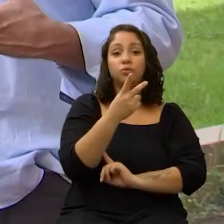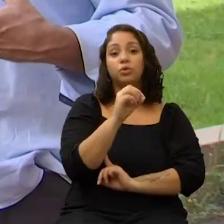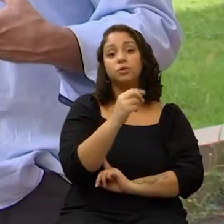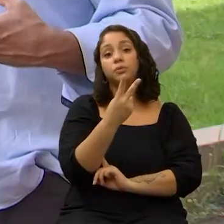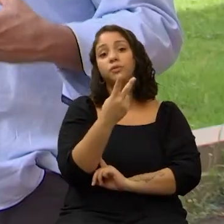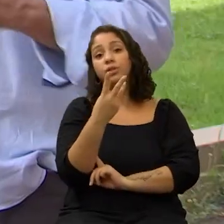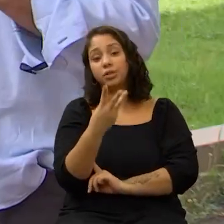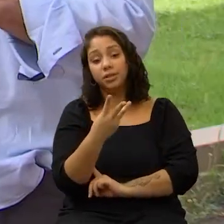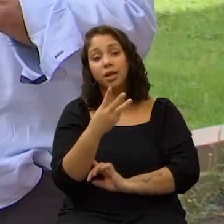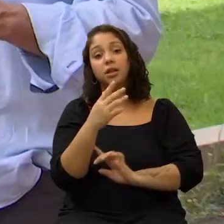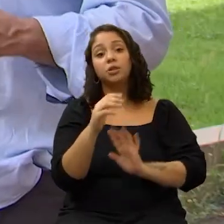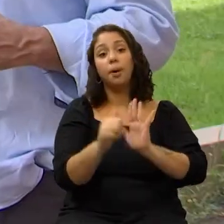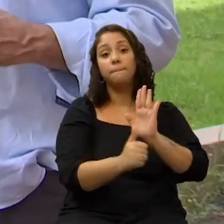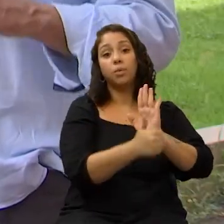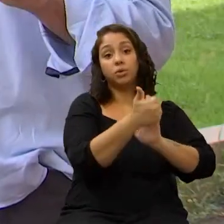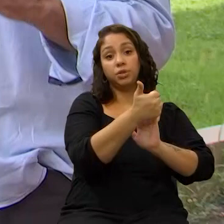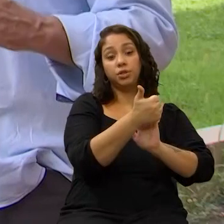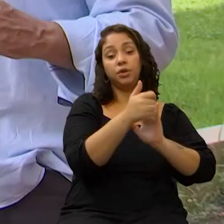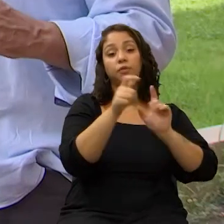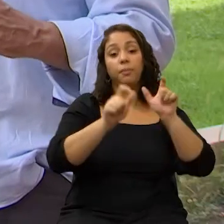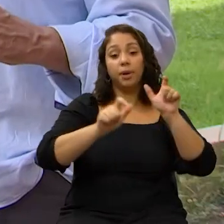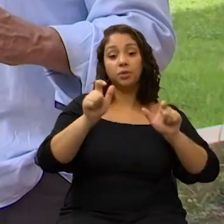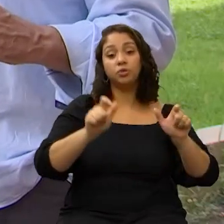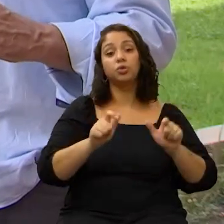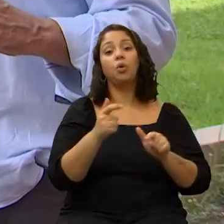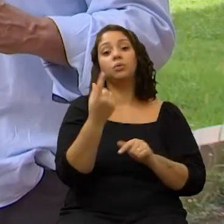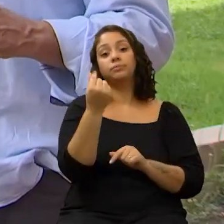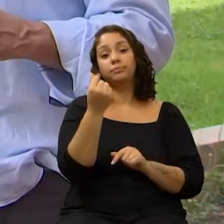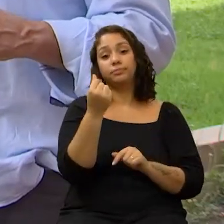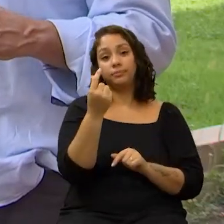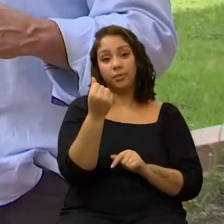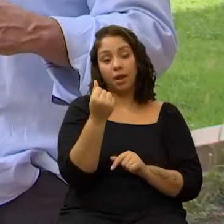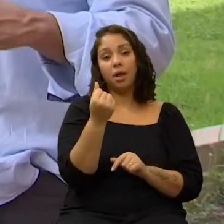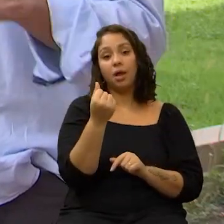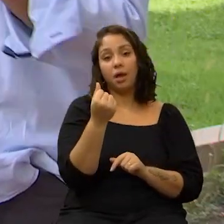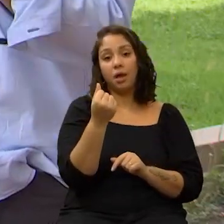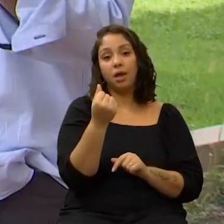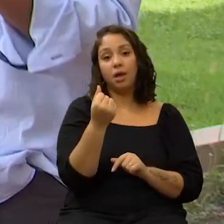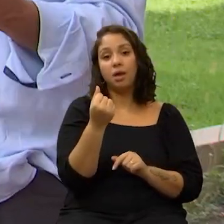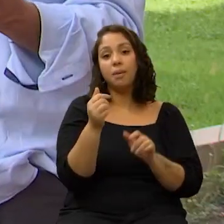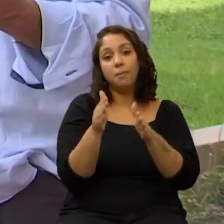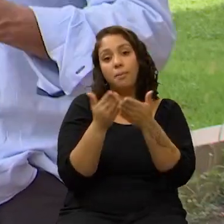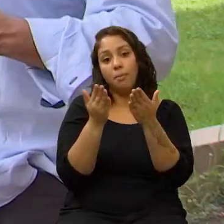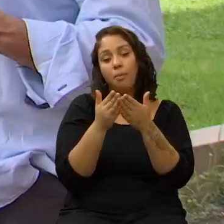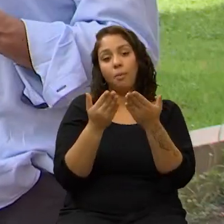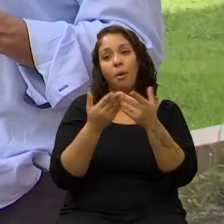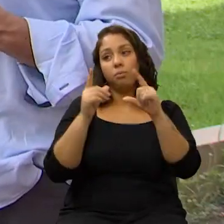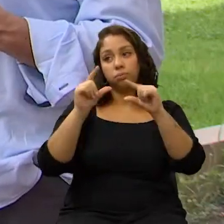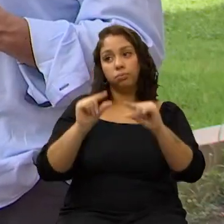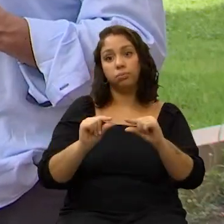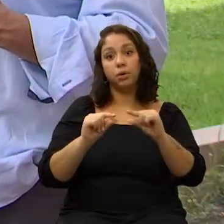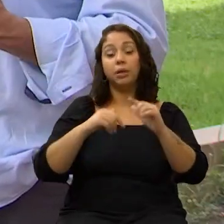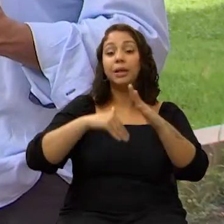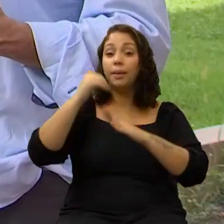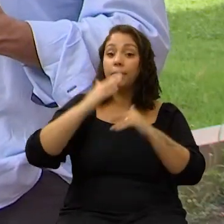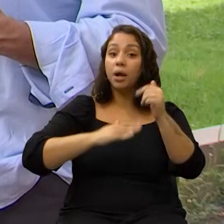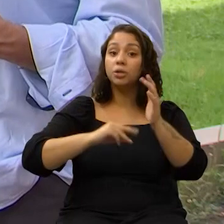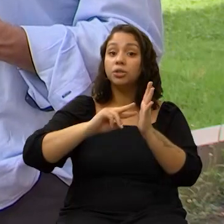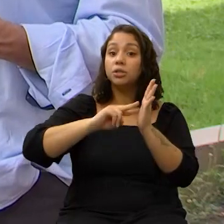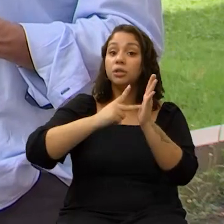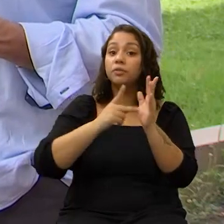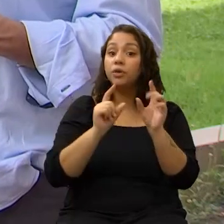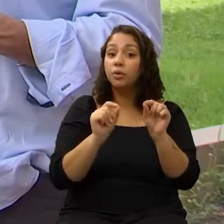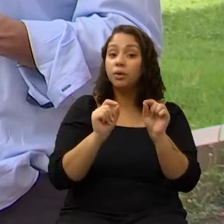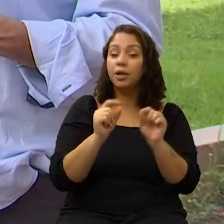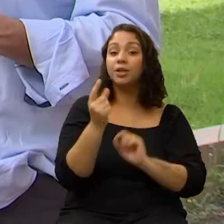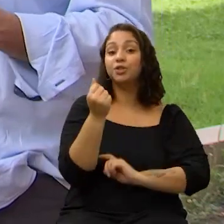afetar principalmente, de forma positiva, as famílias de baixa renda. Então, vai ser assim um alívio, né? Na prática, significa